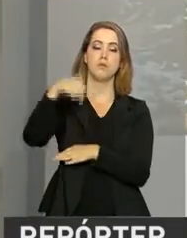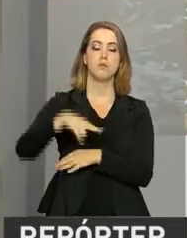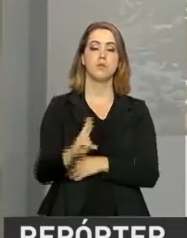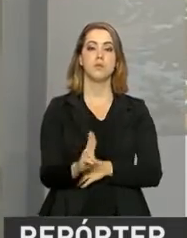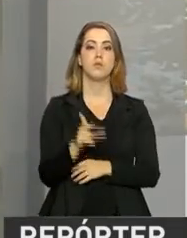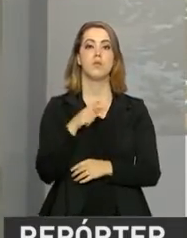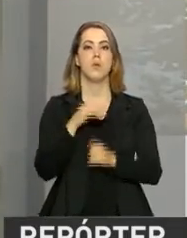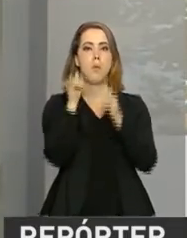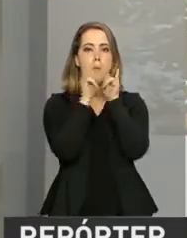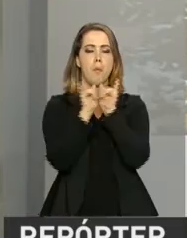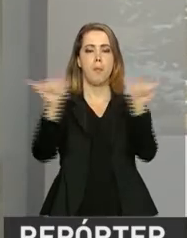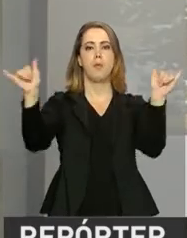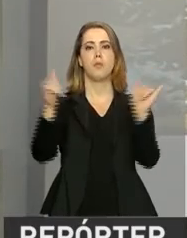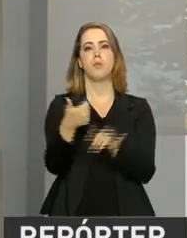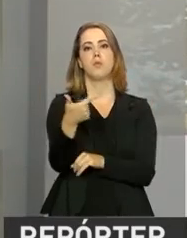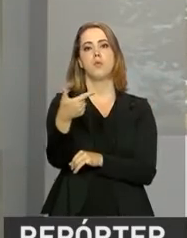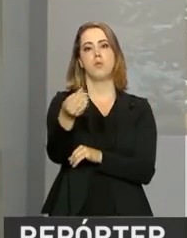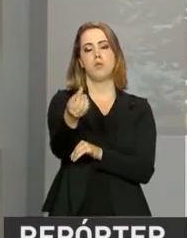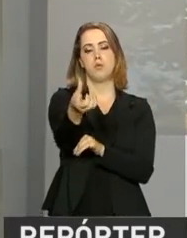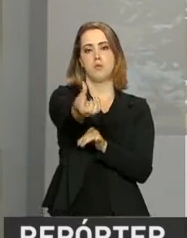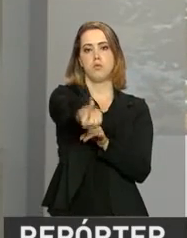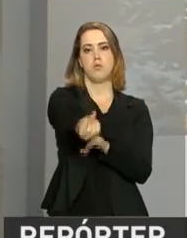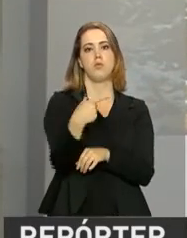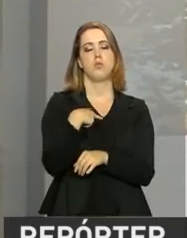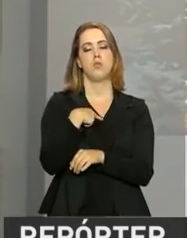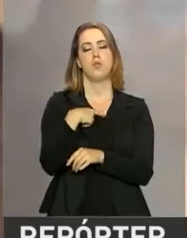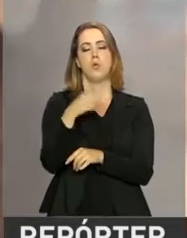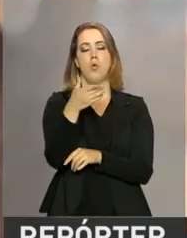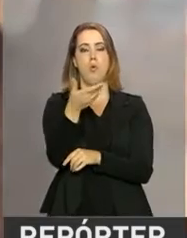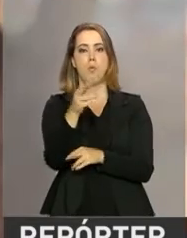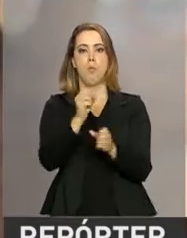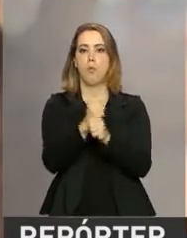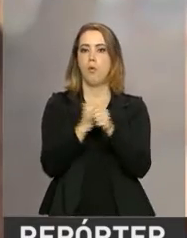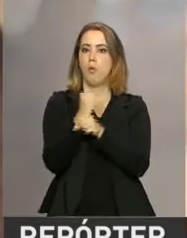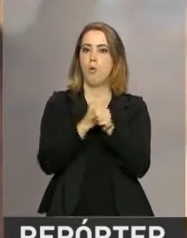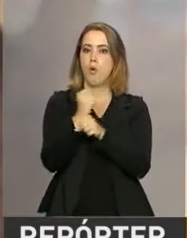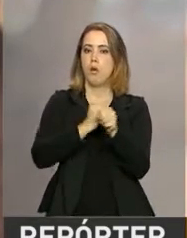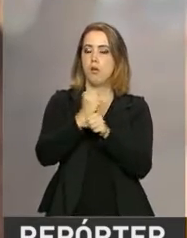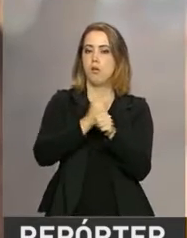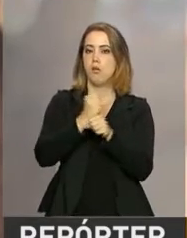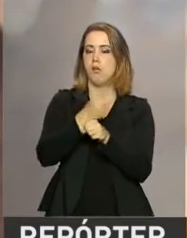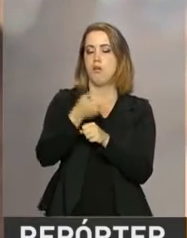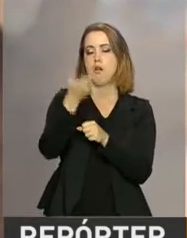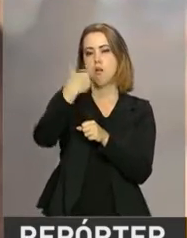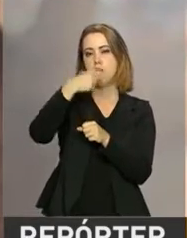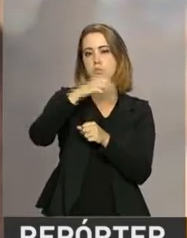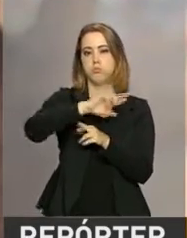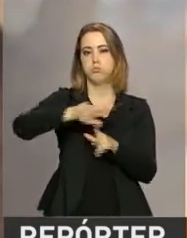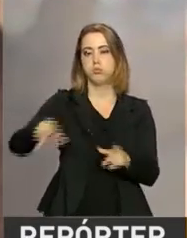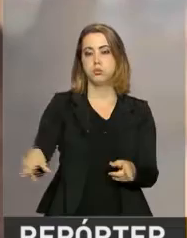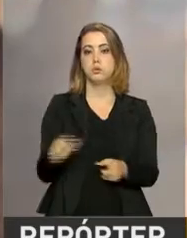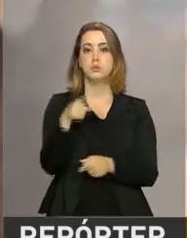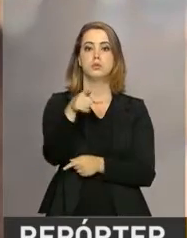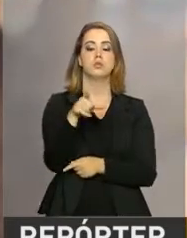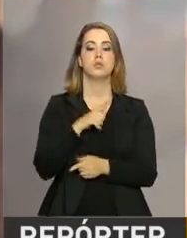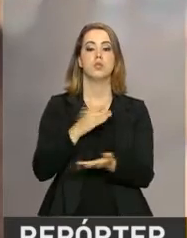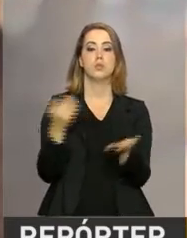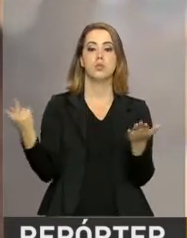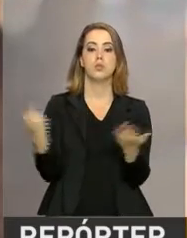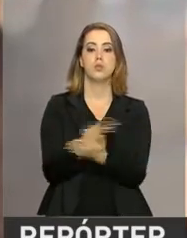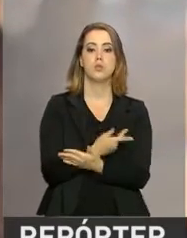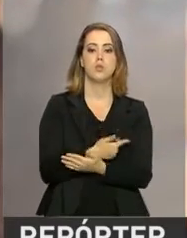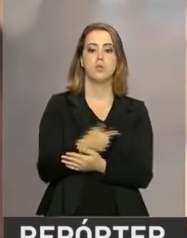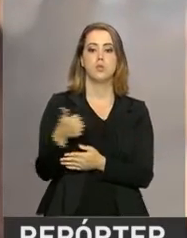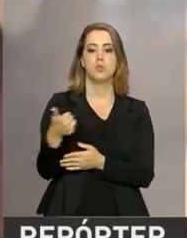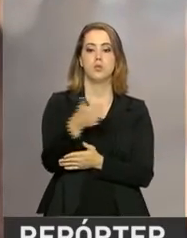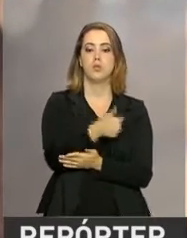que proclamou 2016 como o ano das leguminosas a semana nacional de ciência e tecnologia acontece em todo o brasil do dia 17 ao